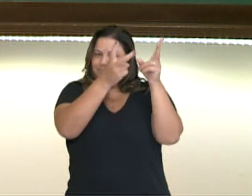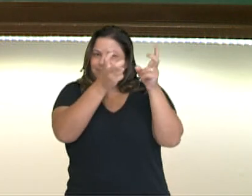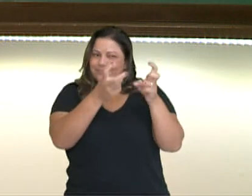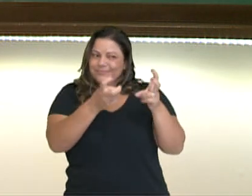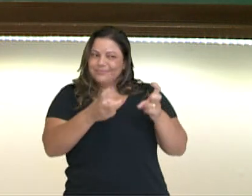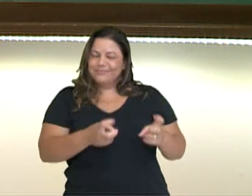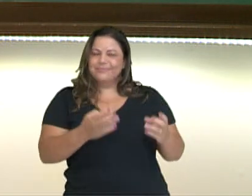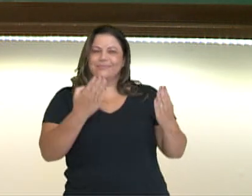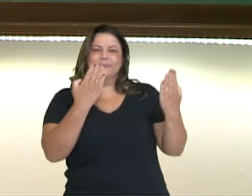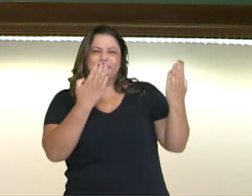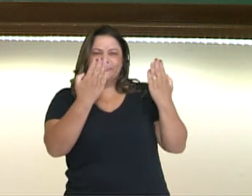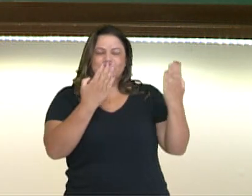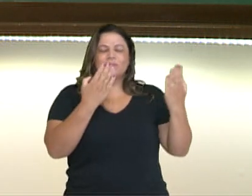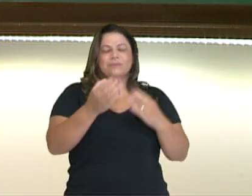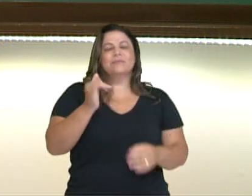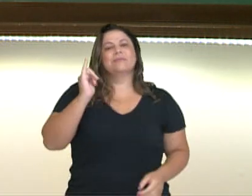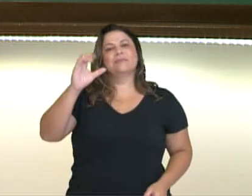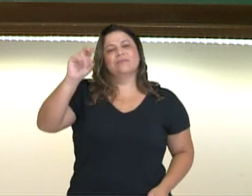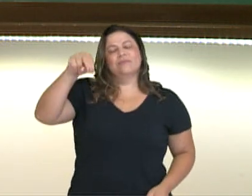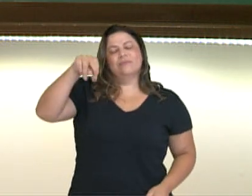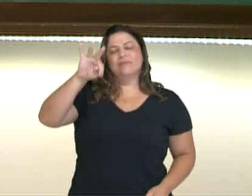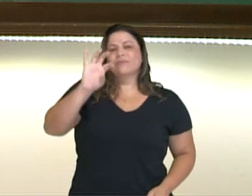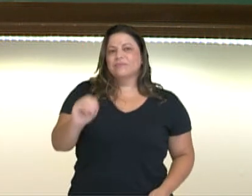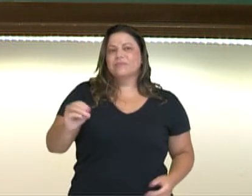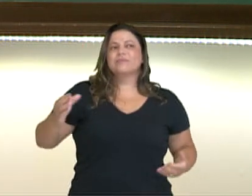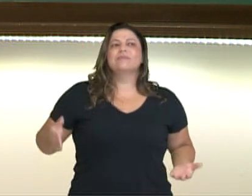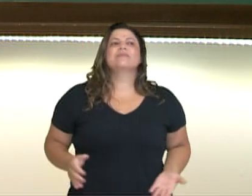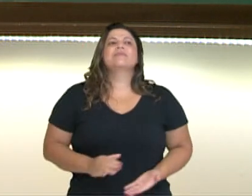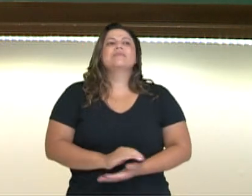um conto dela. Vamos ao conto.